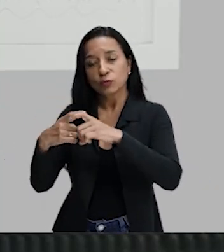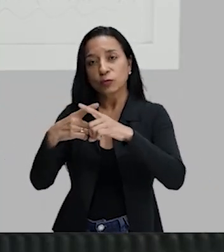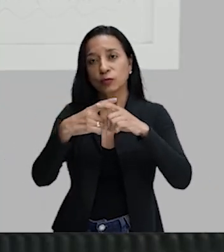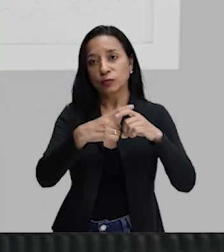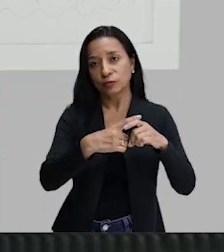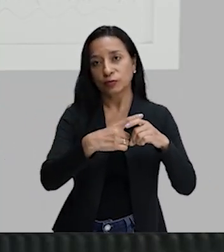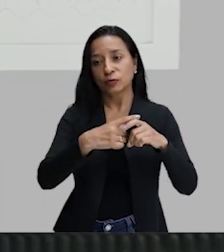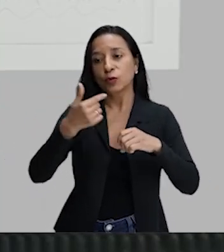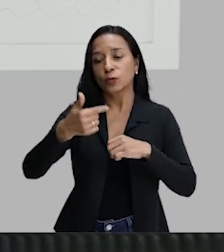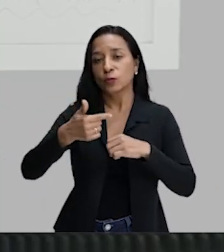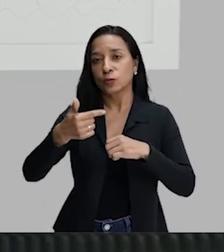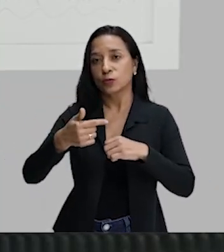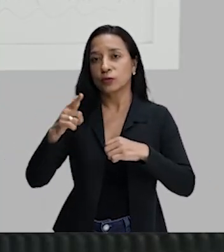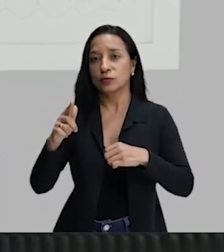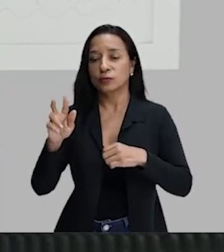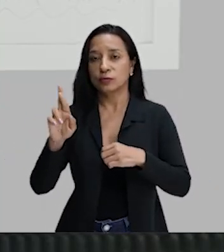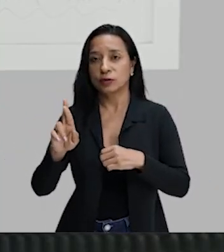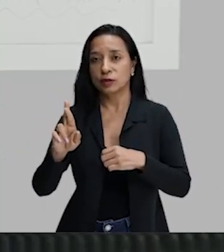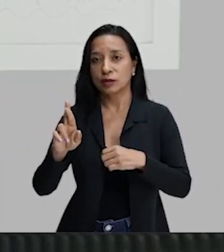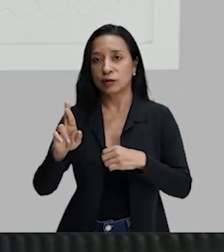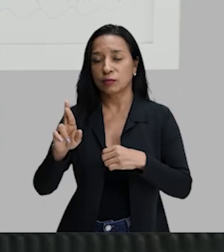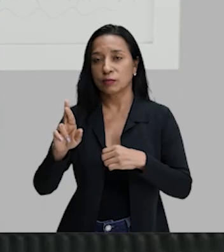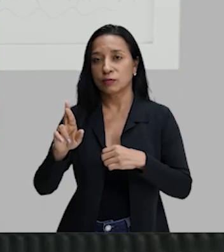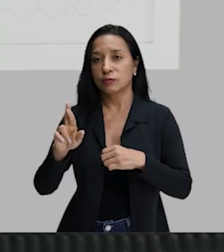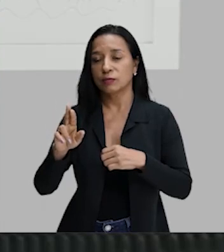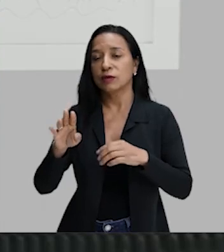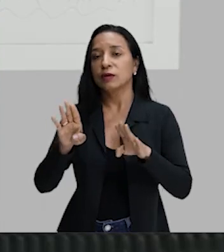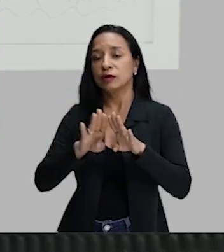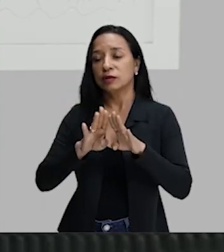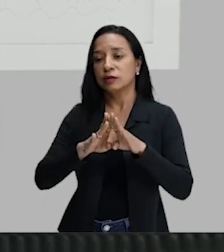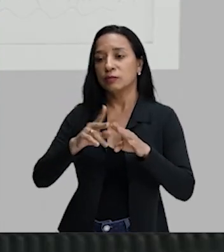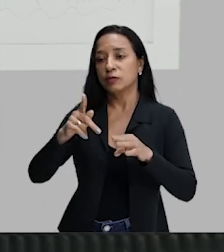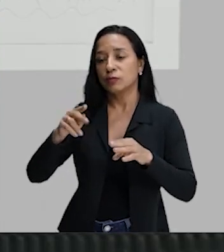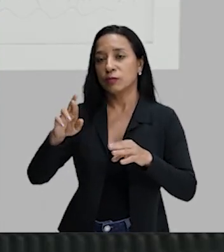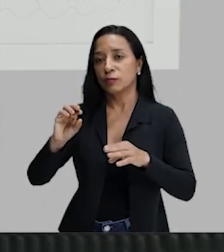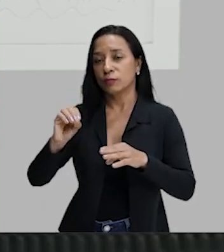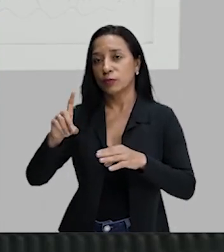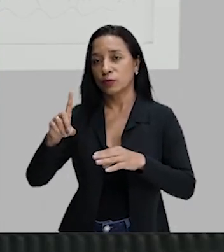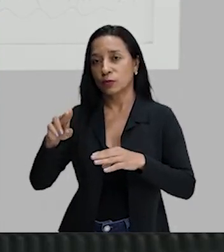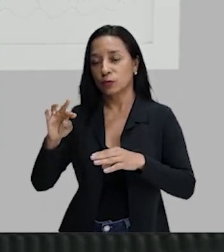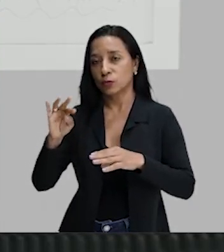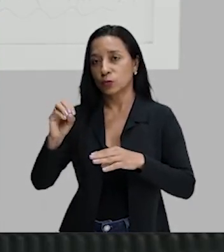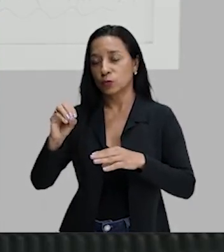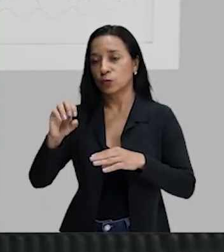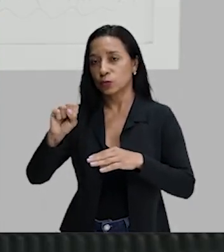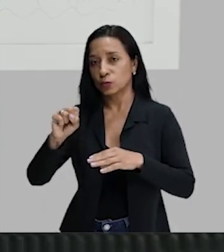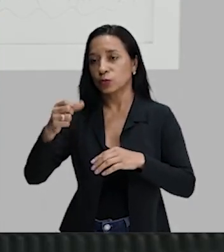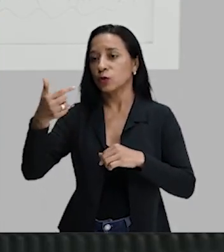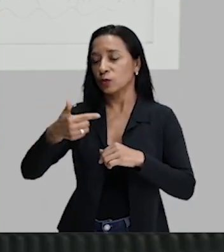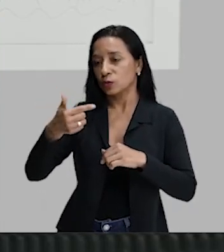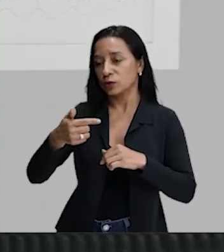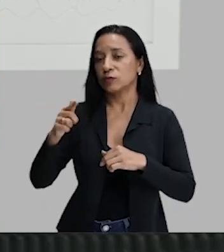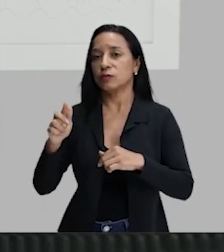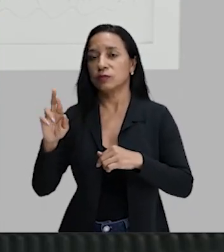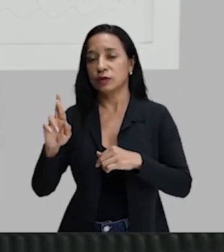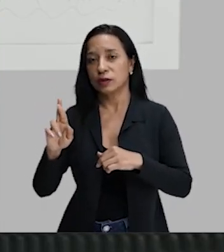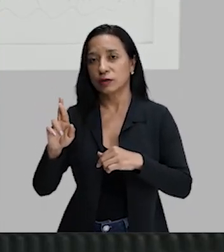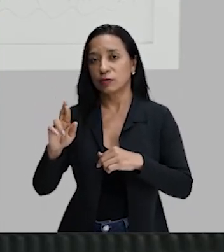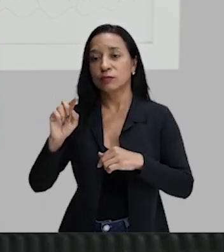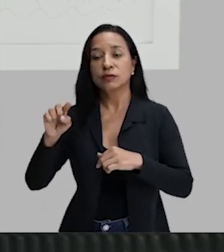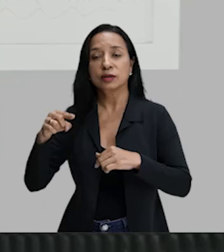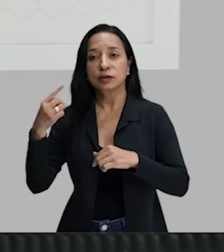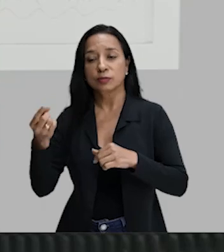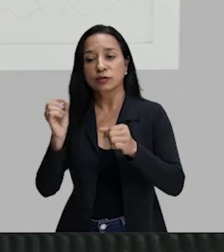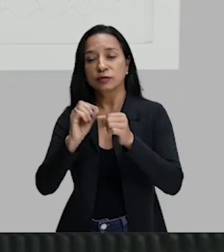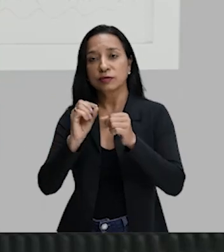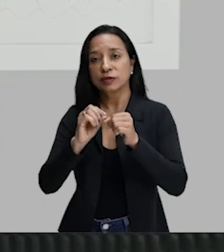polinômio do segundo grau em um produto de fatores do primeiro grau. Certo? Nas próximas aulas a gente vai fazer isso com um